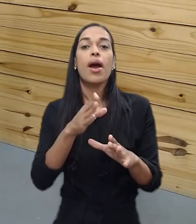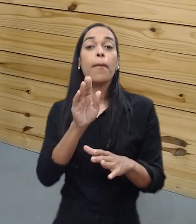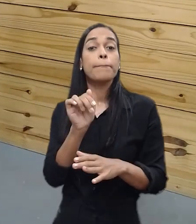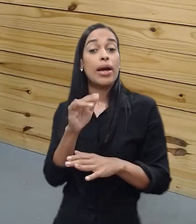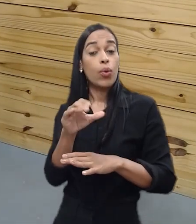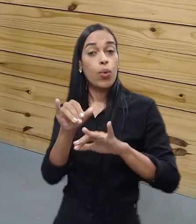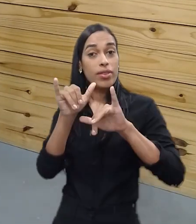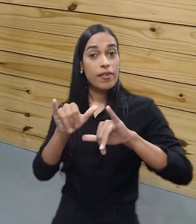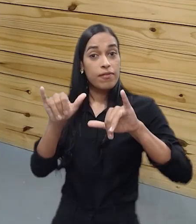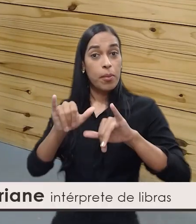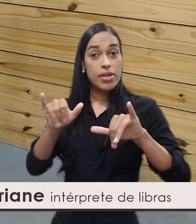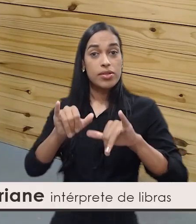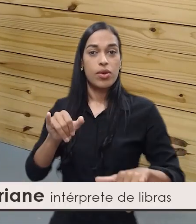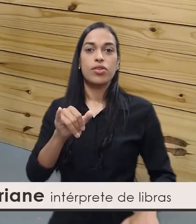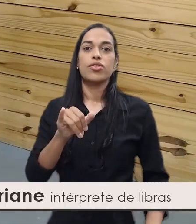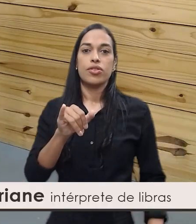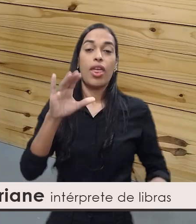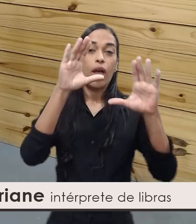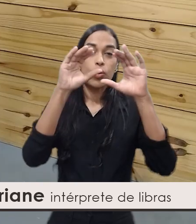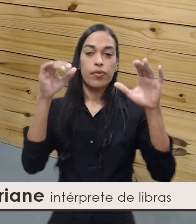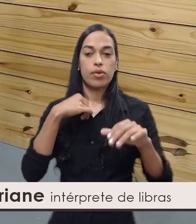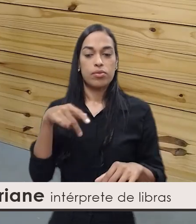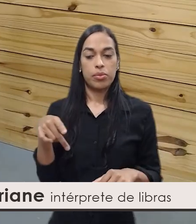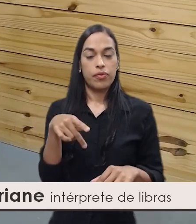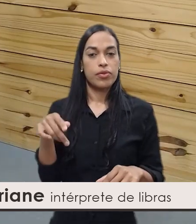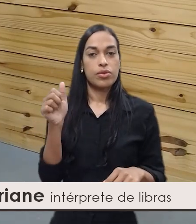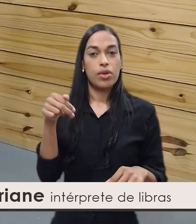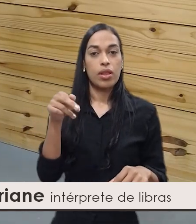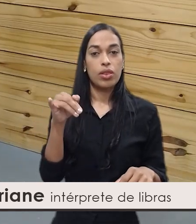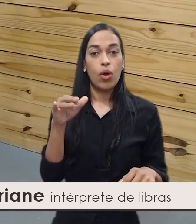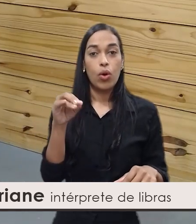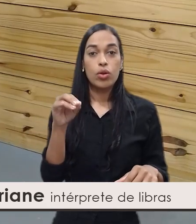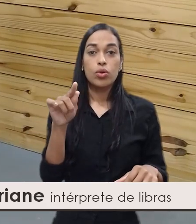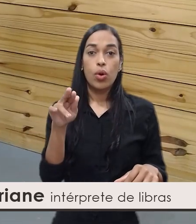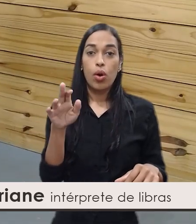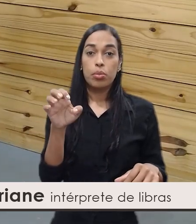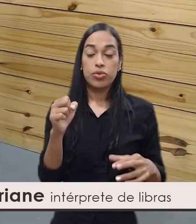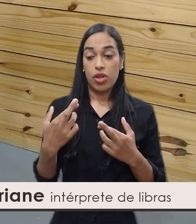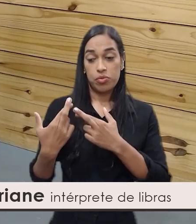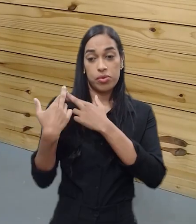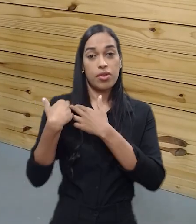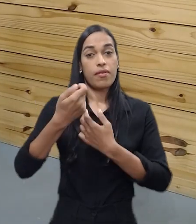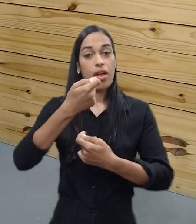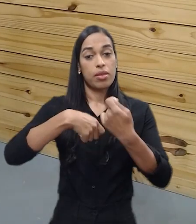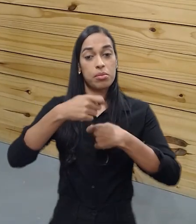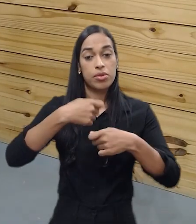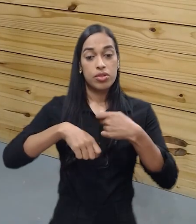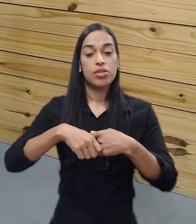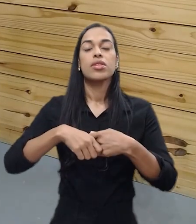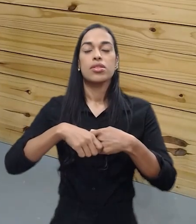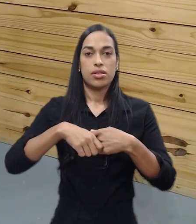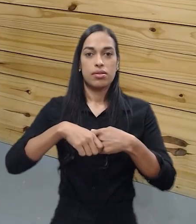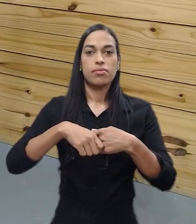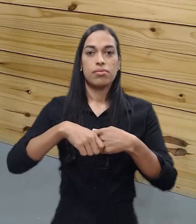na nuvem. Sou o professor Antônio Gomes, responsável pela disciplina Administração de Banco de Dados